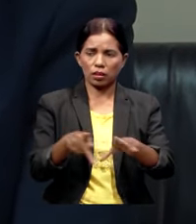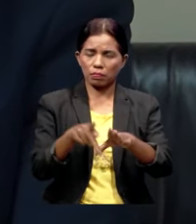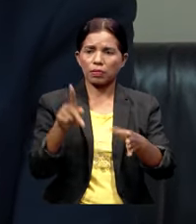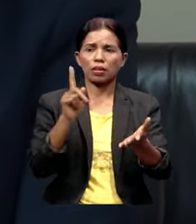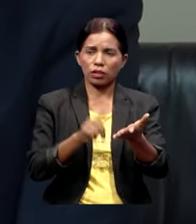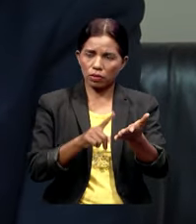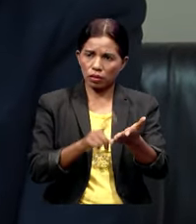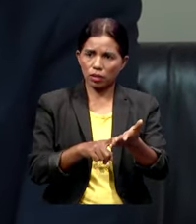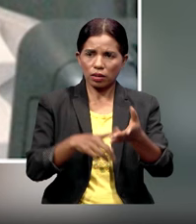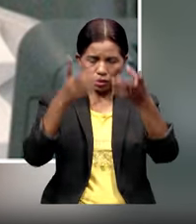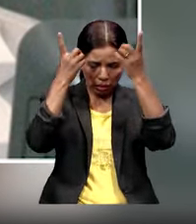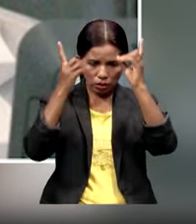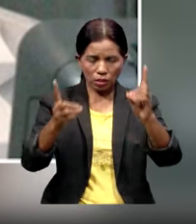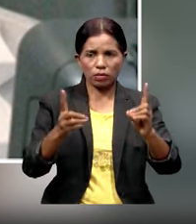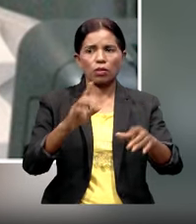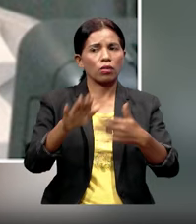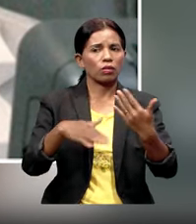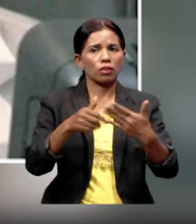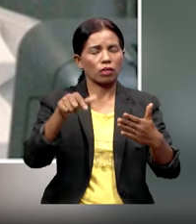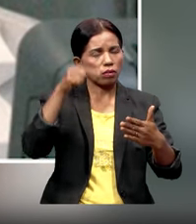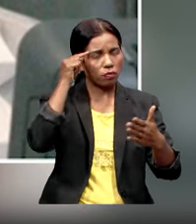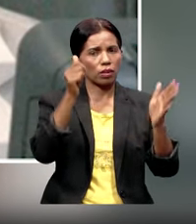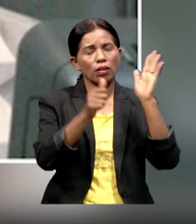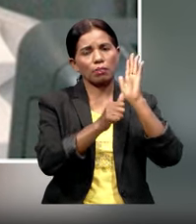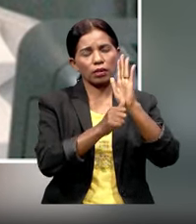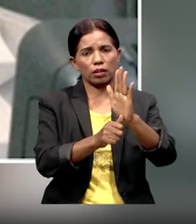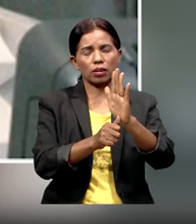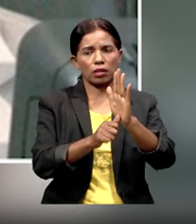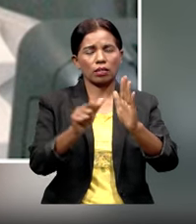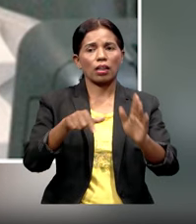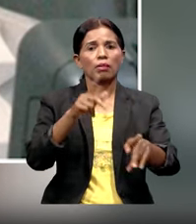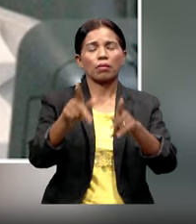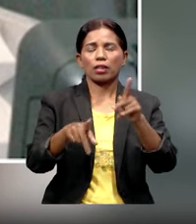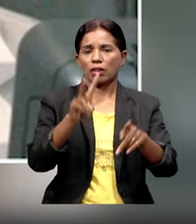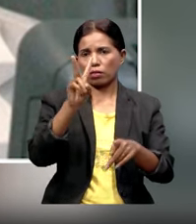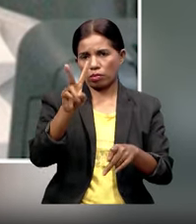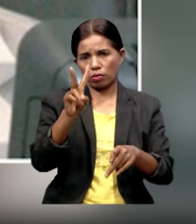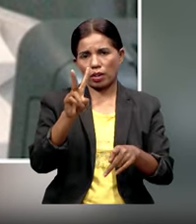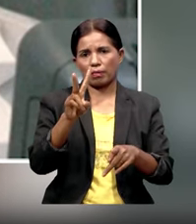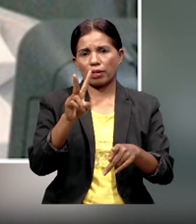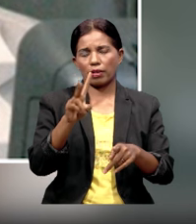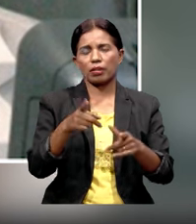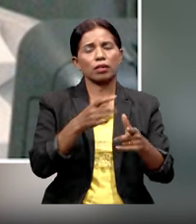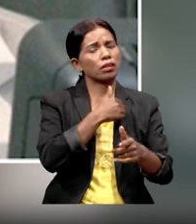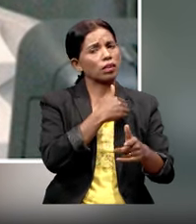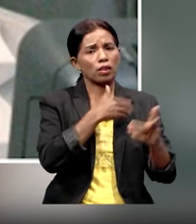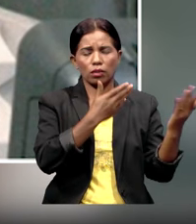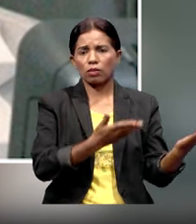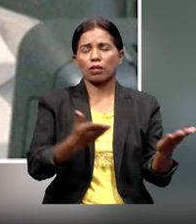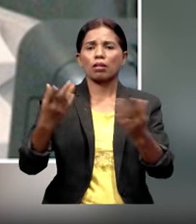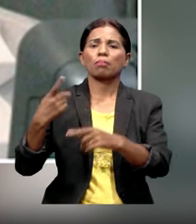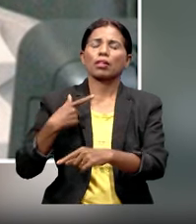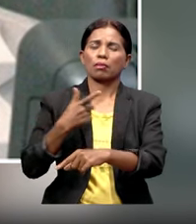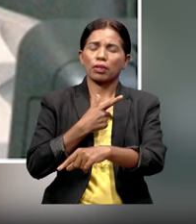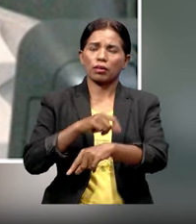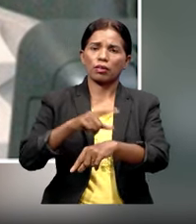mas decisão final é uma maioria. O governo apresenta candidatura rua, candidato rua. Se dá cloribá, a plenária para